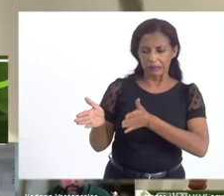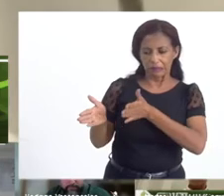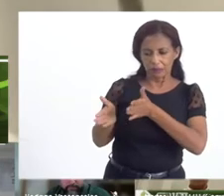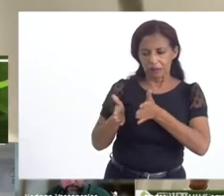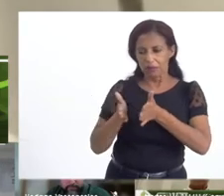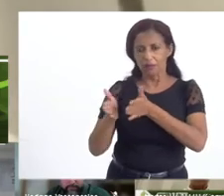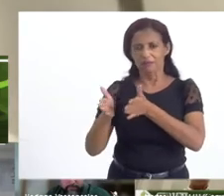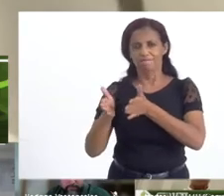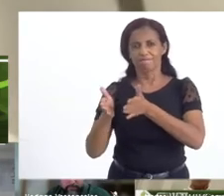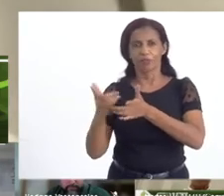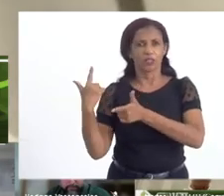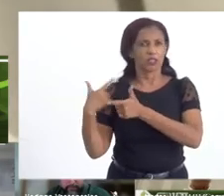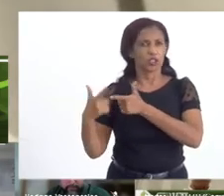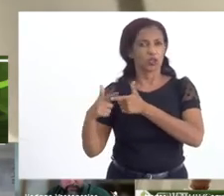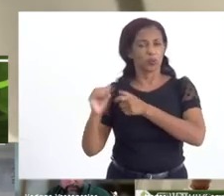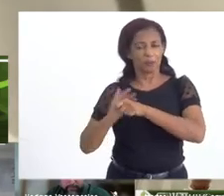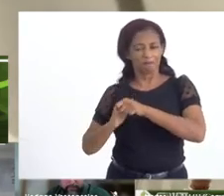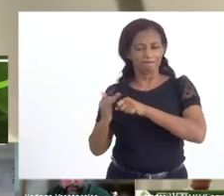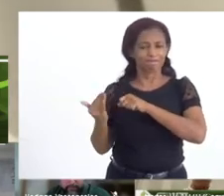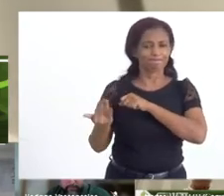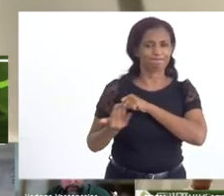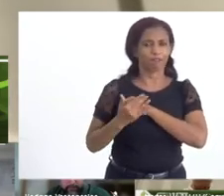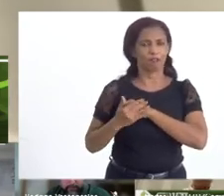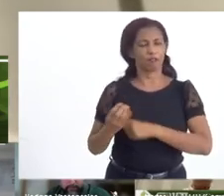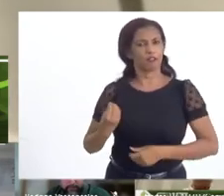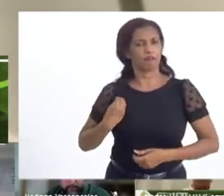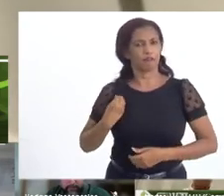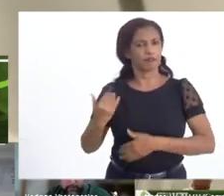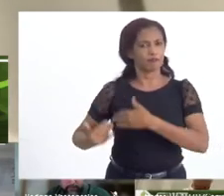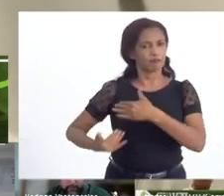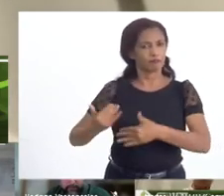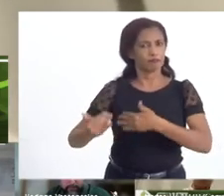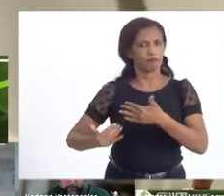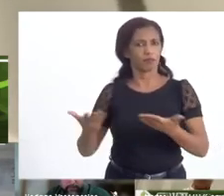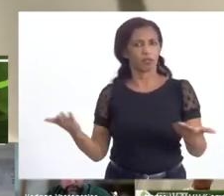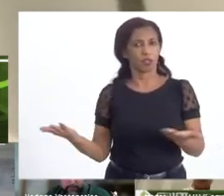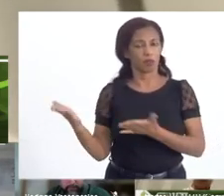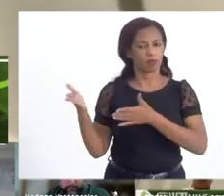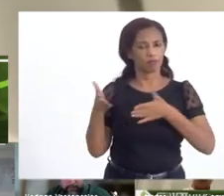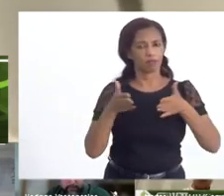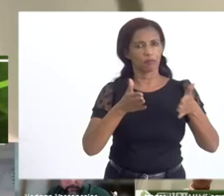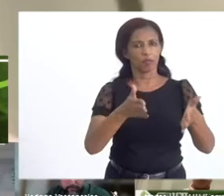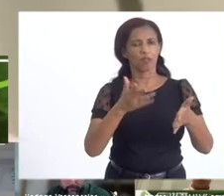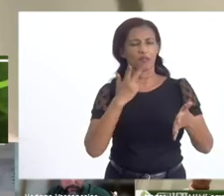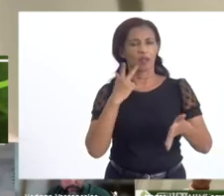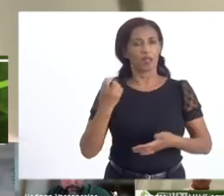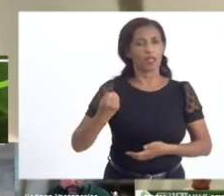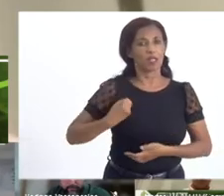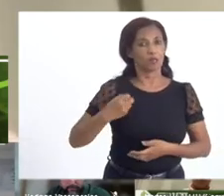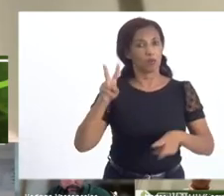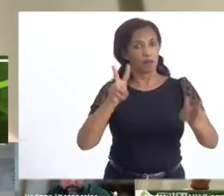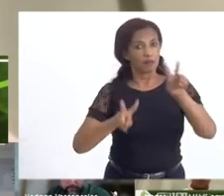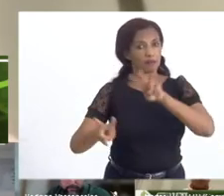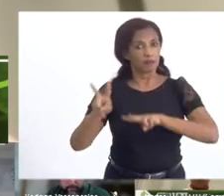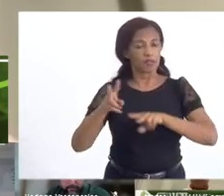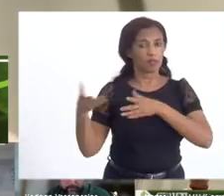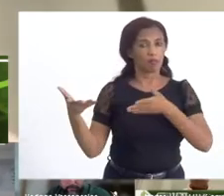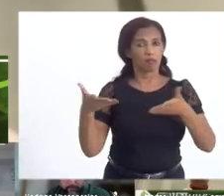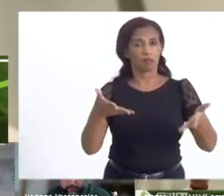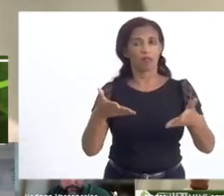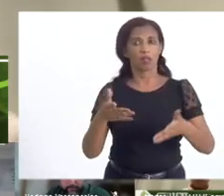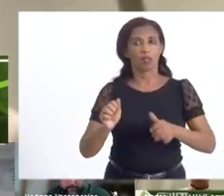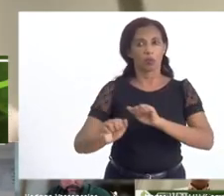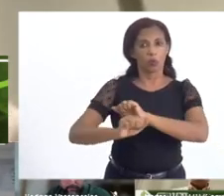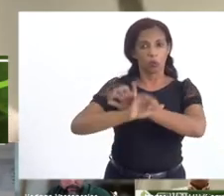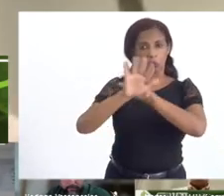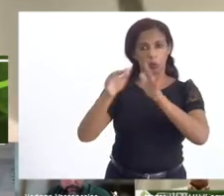dessa situação de pandemia que nós temos vivido, e isso é um pouco desses números e da visão que a gente está trazendo. Eu vou deixar isso